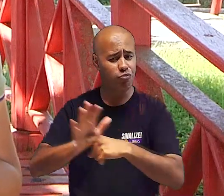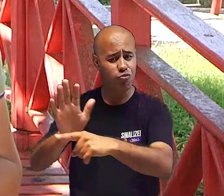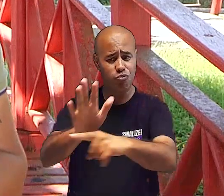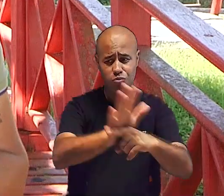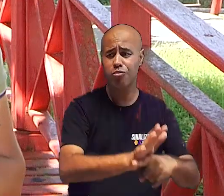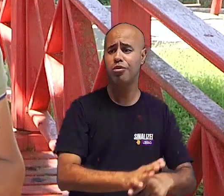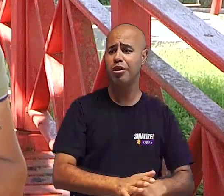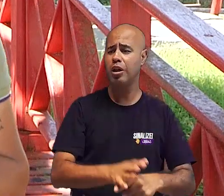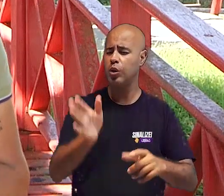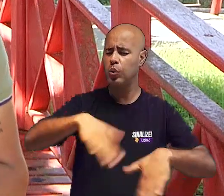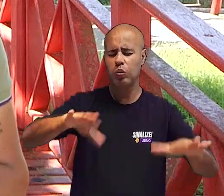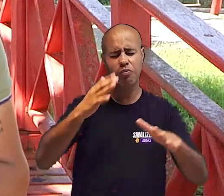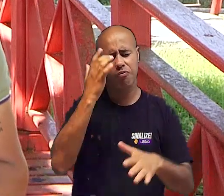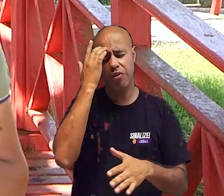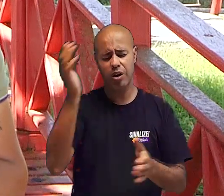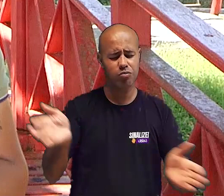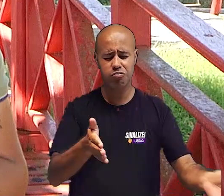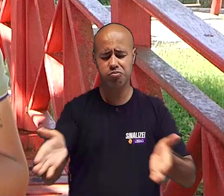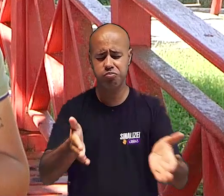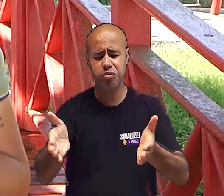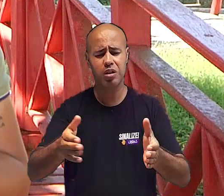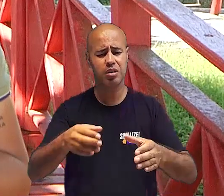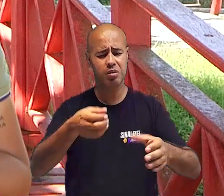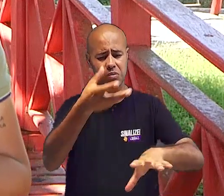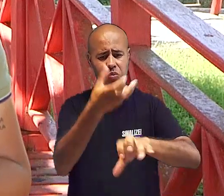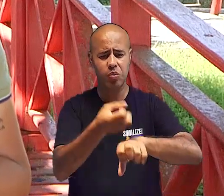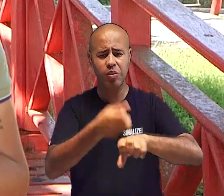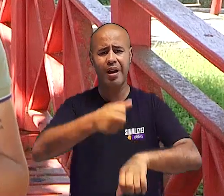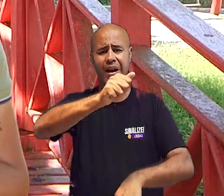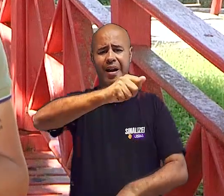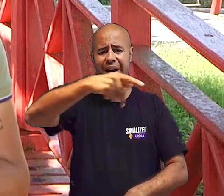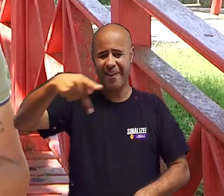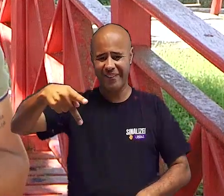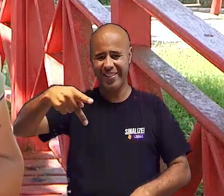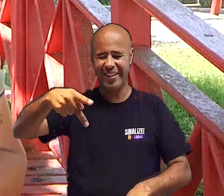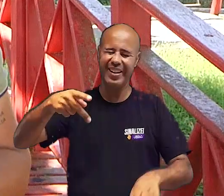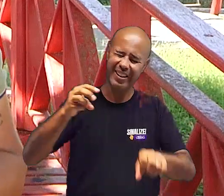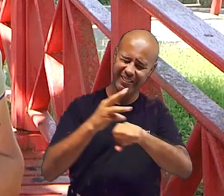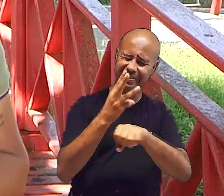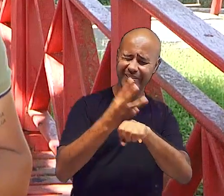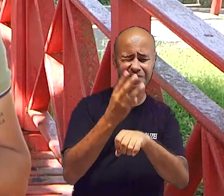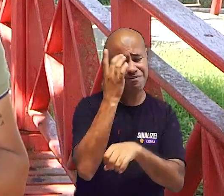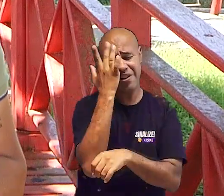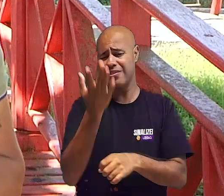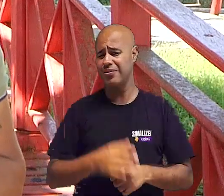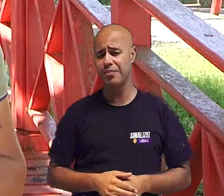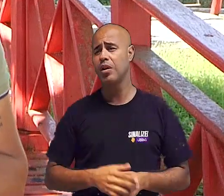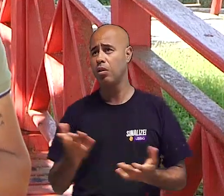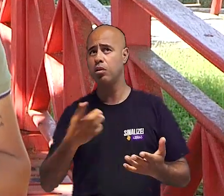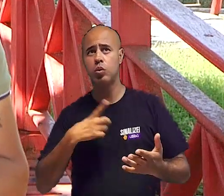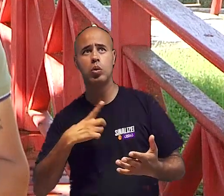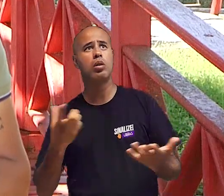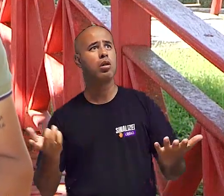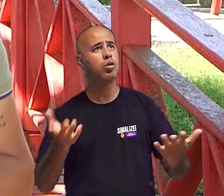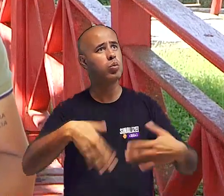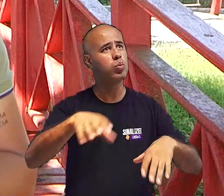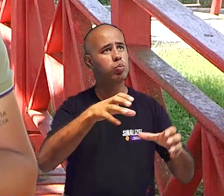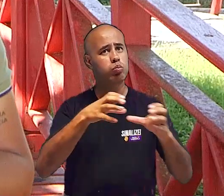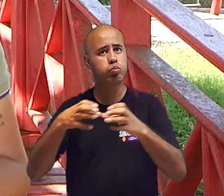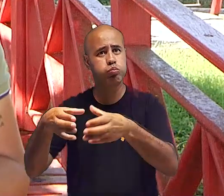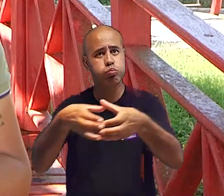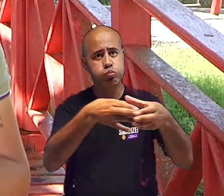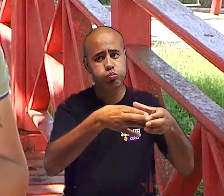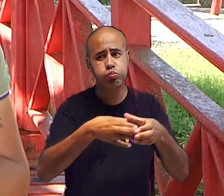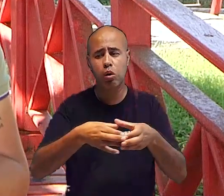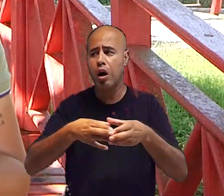emergência estejam acessíveis por meio de uma plataforma amplamente utilizada essa medida permitiria que a